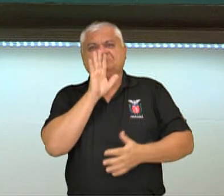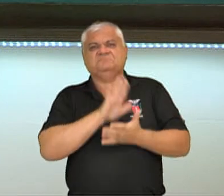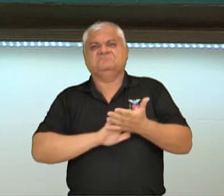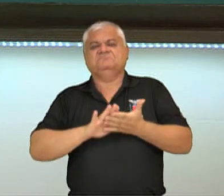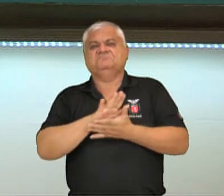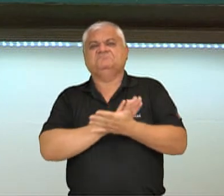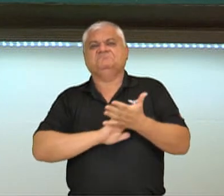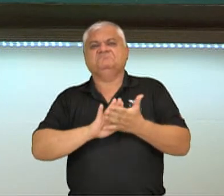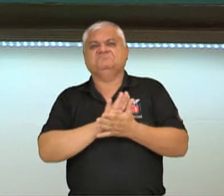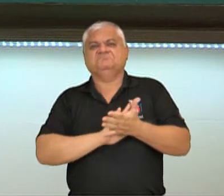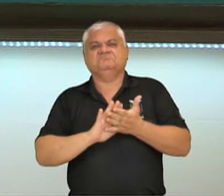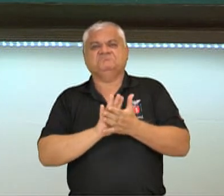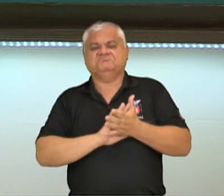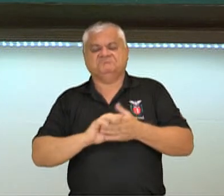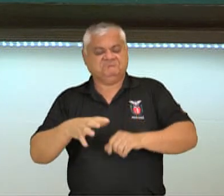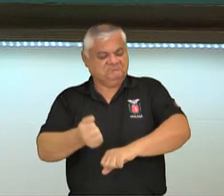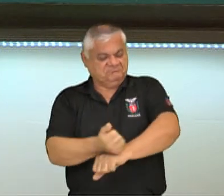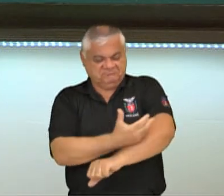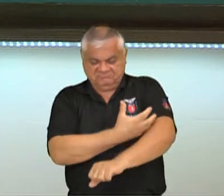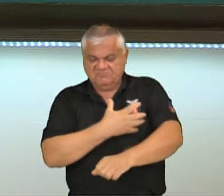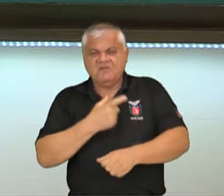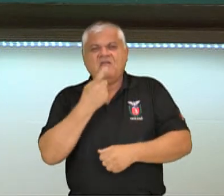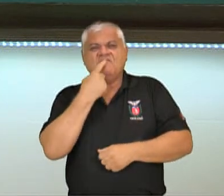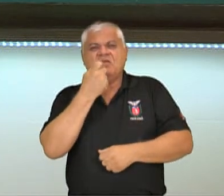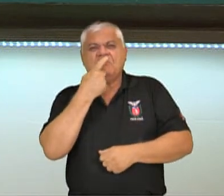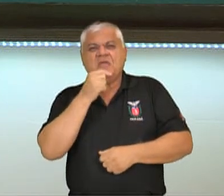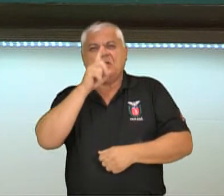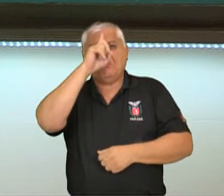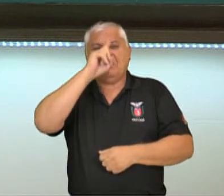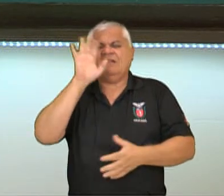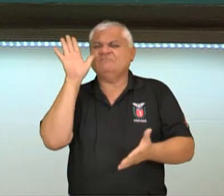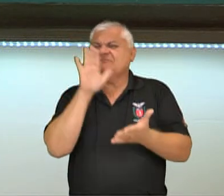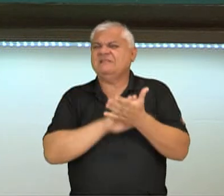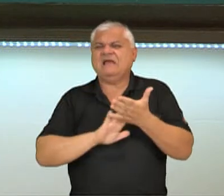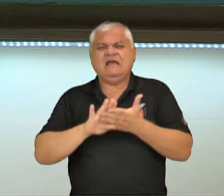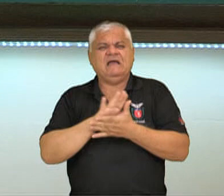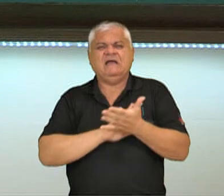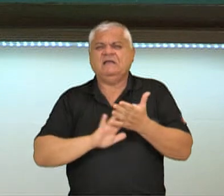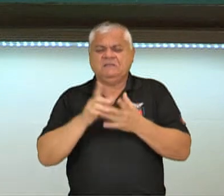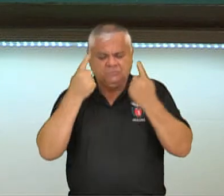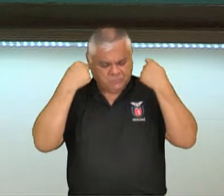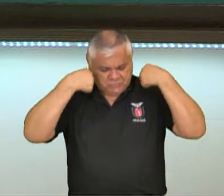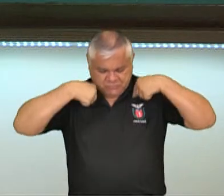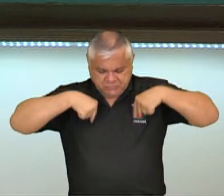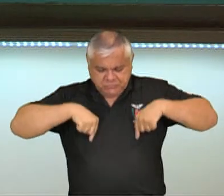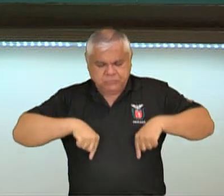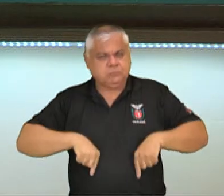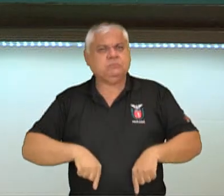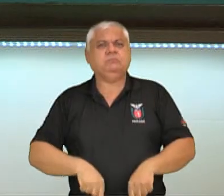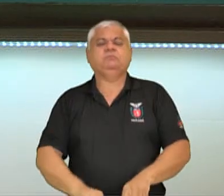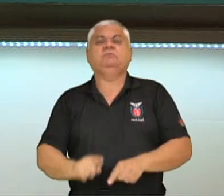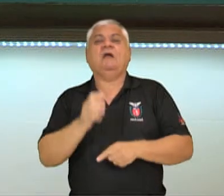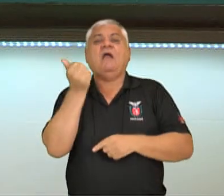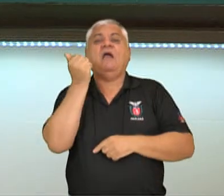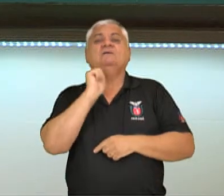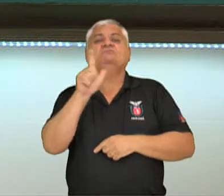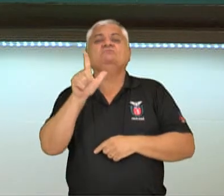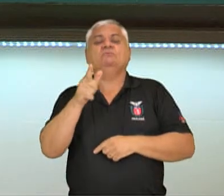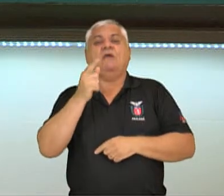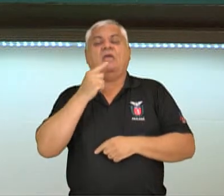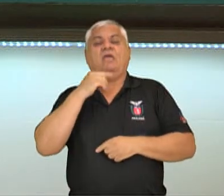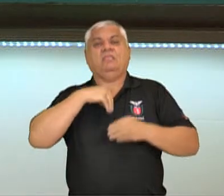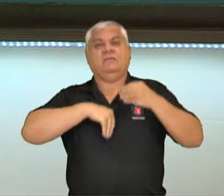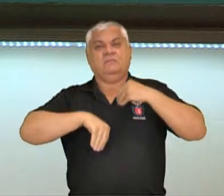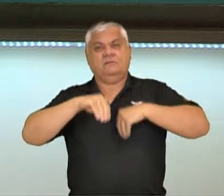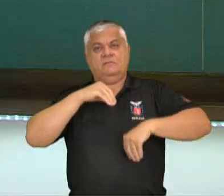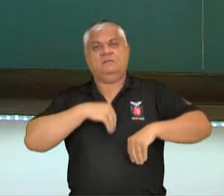não vê nenhuma cor vermelha ou amarela ali, né? Então é um indivíduo que está